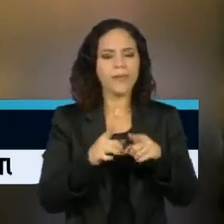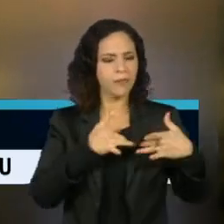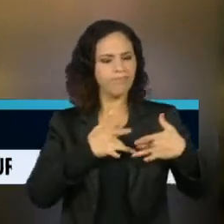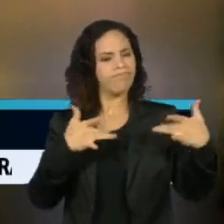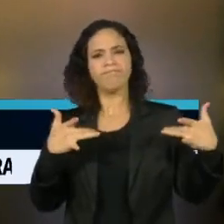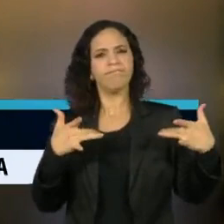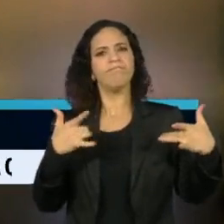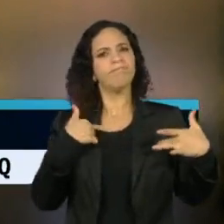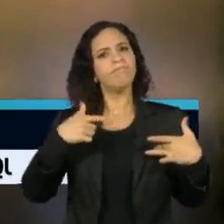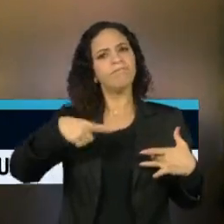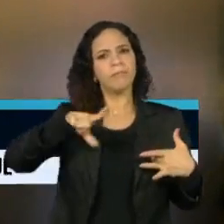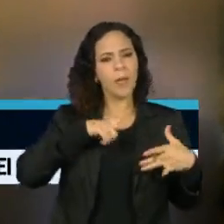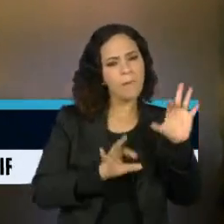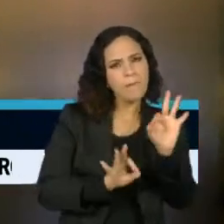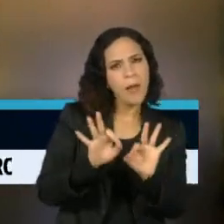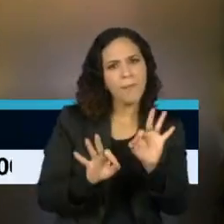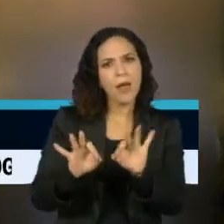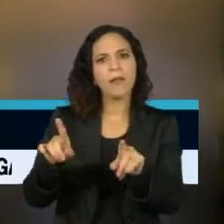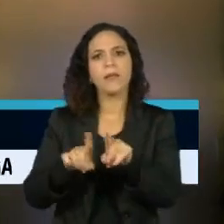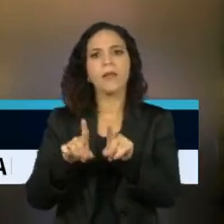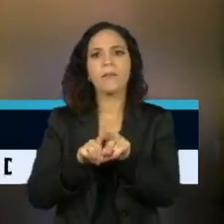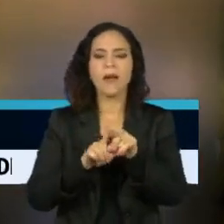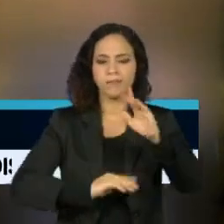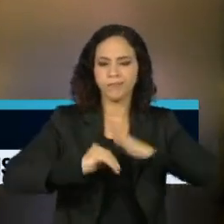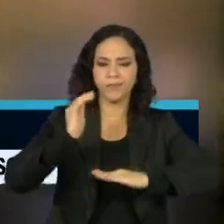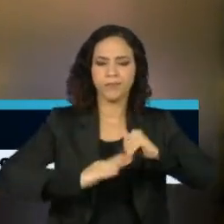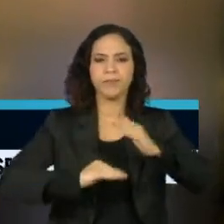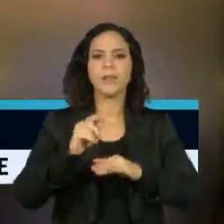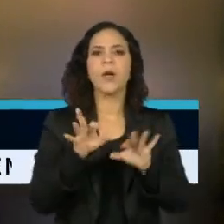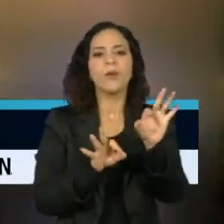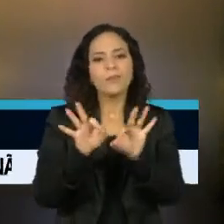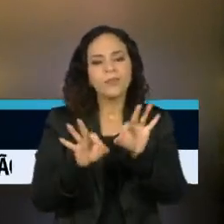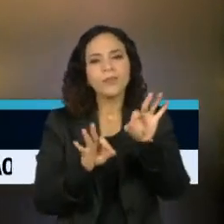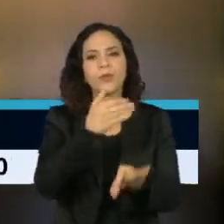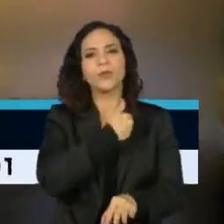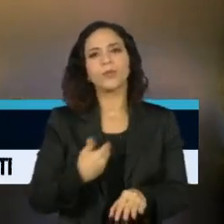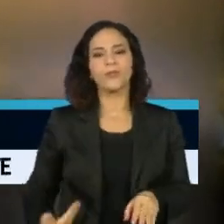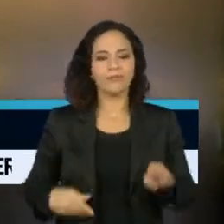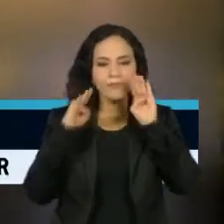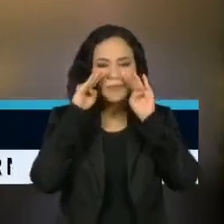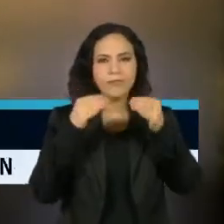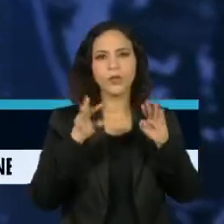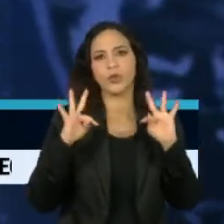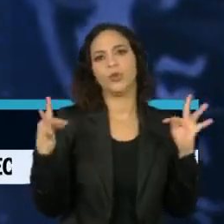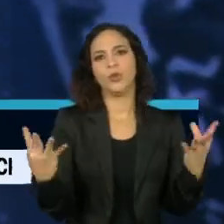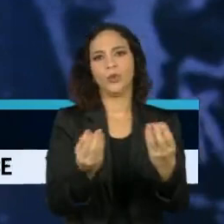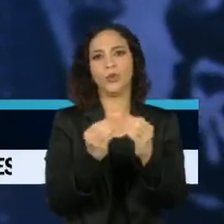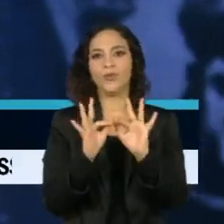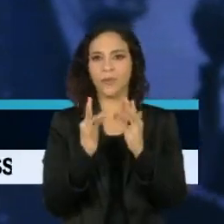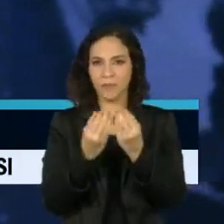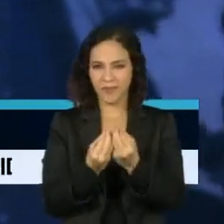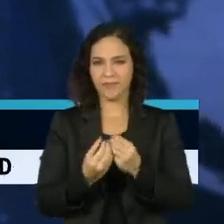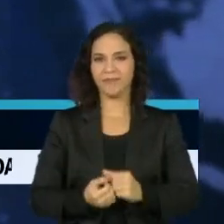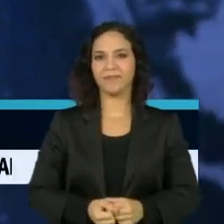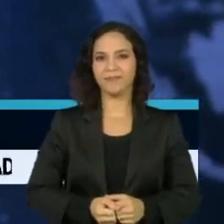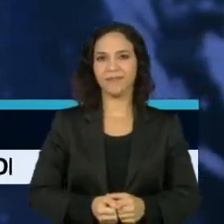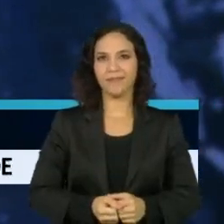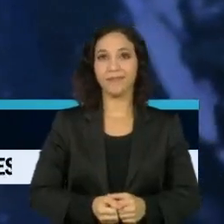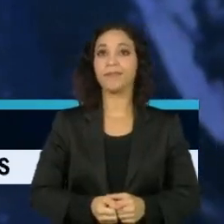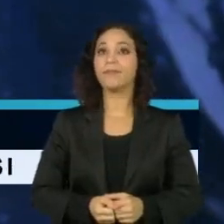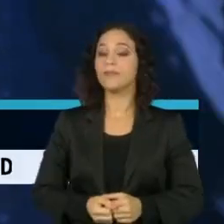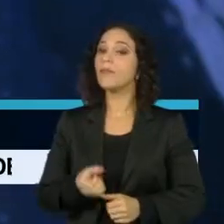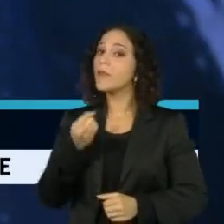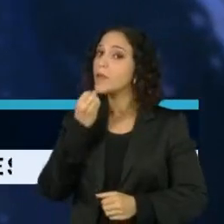fraterno no planejamento e na construção de políticas públicas em prol de todas as famílias. Bom, é